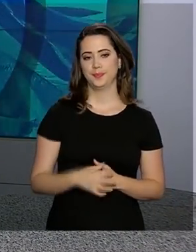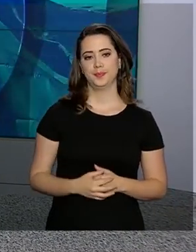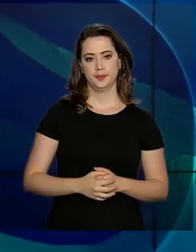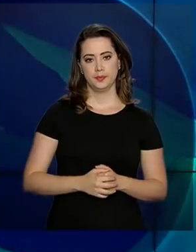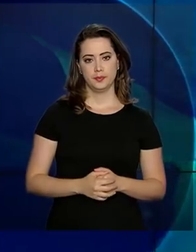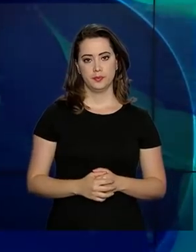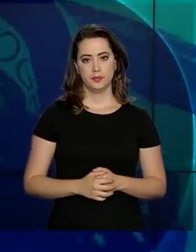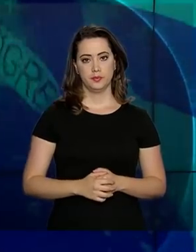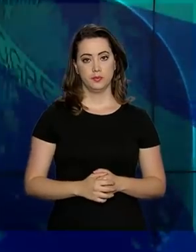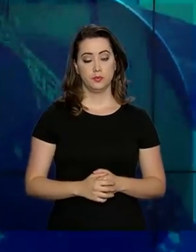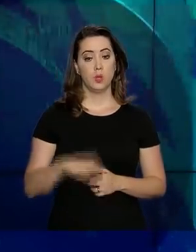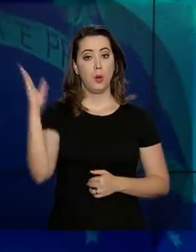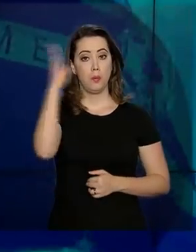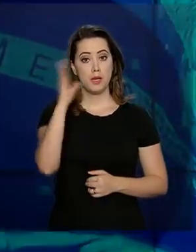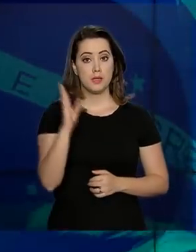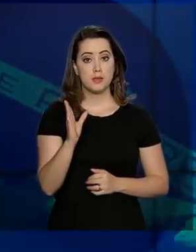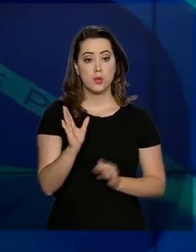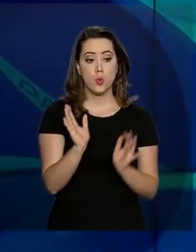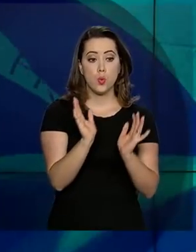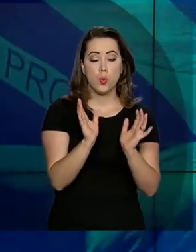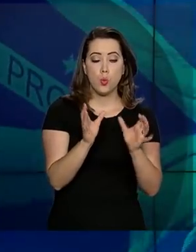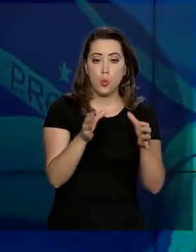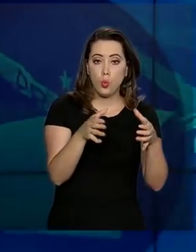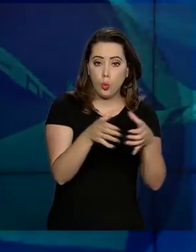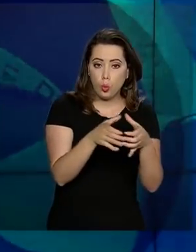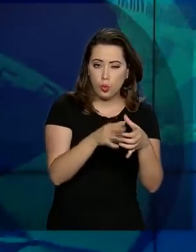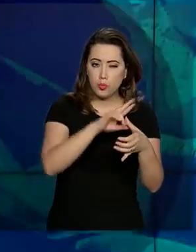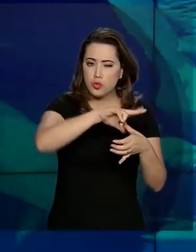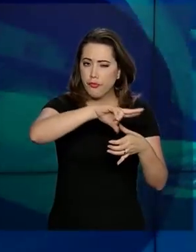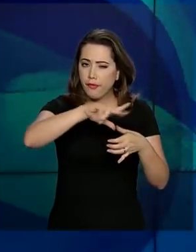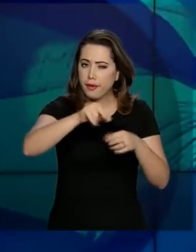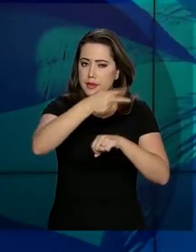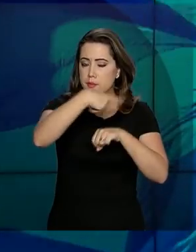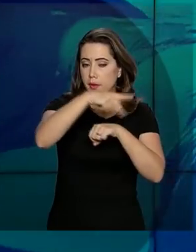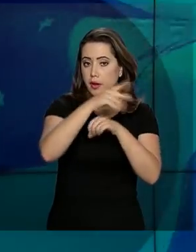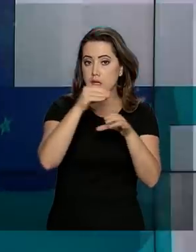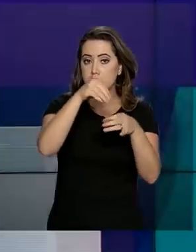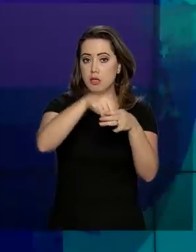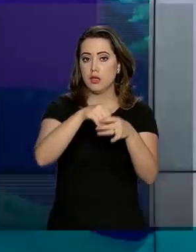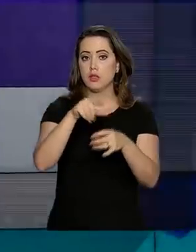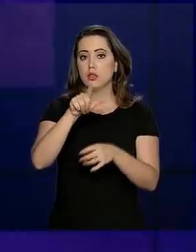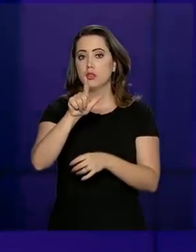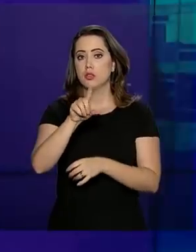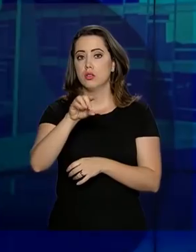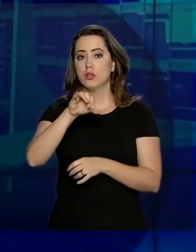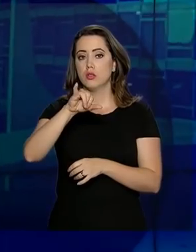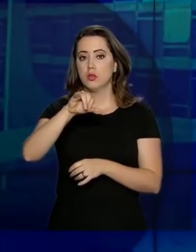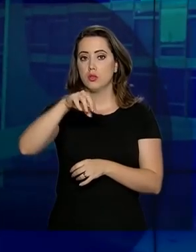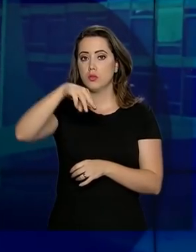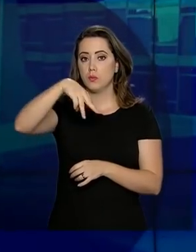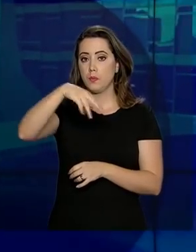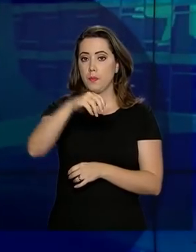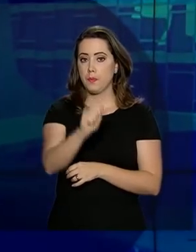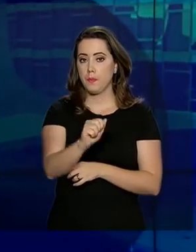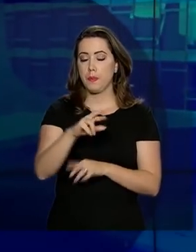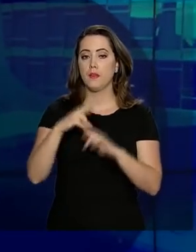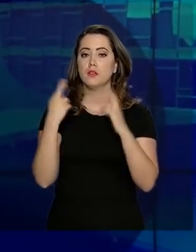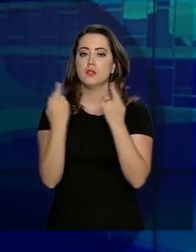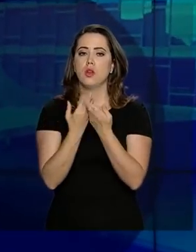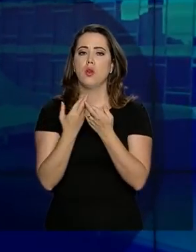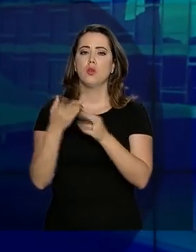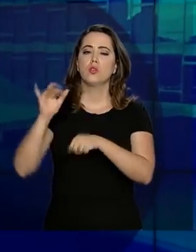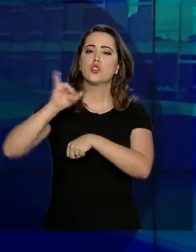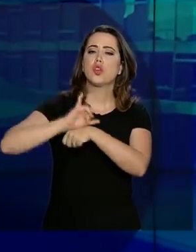2019. Brasil e outros países que integram o Grupo de Lima se reuniram hoje em Bogotá, capital da